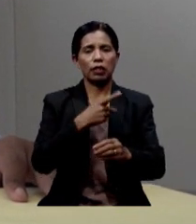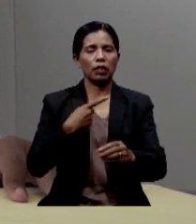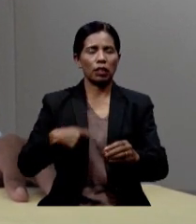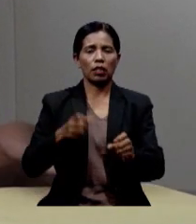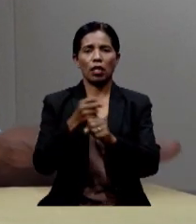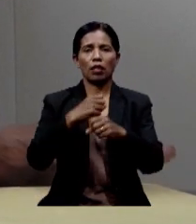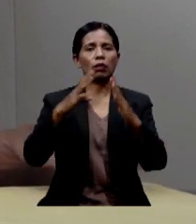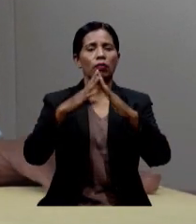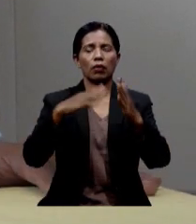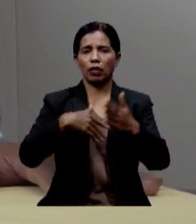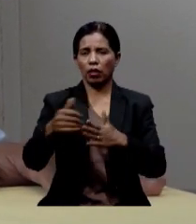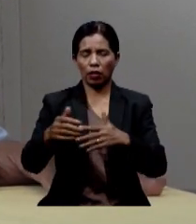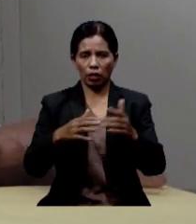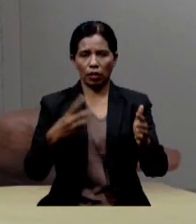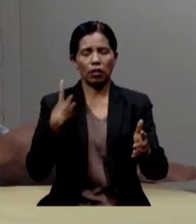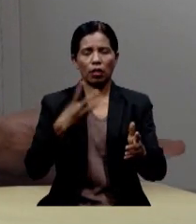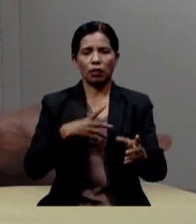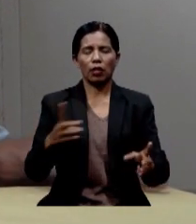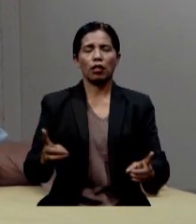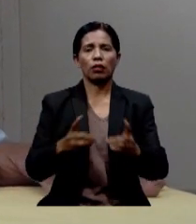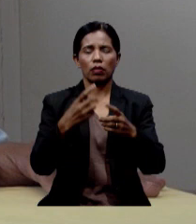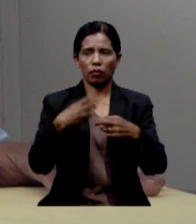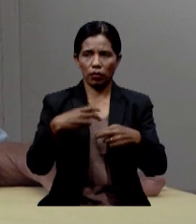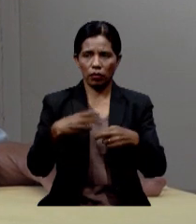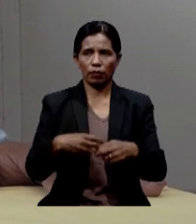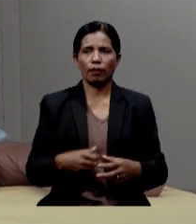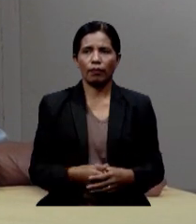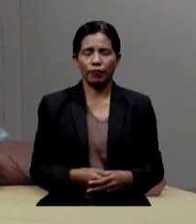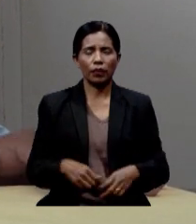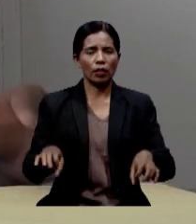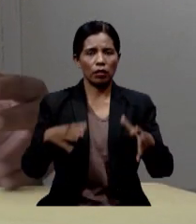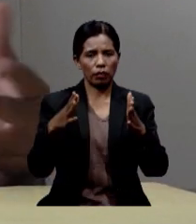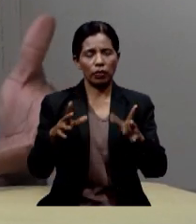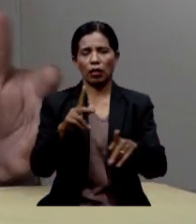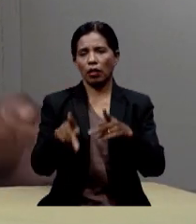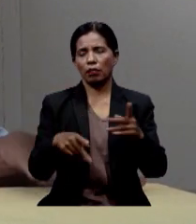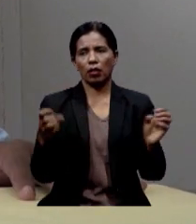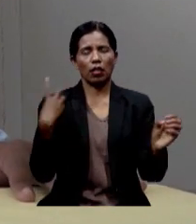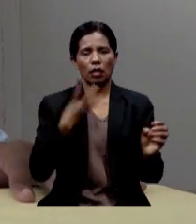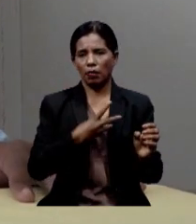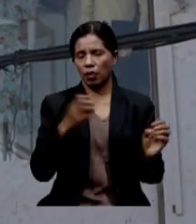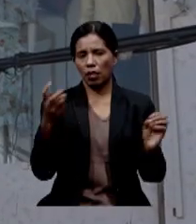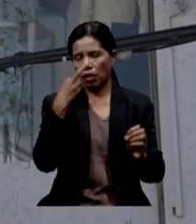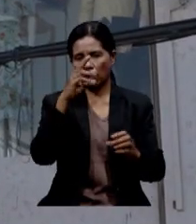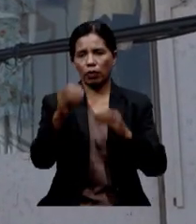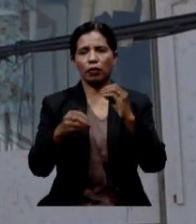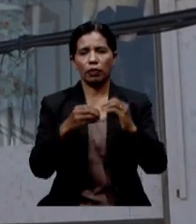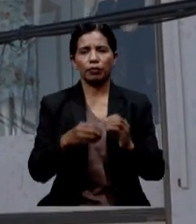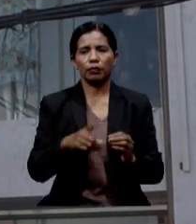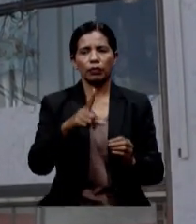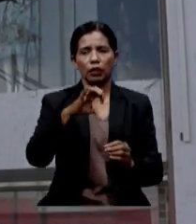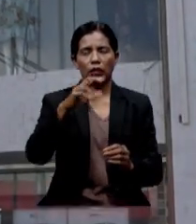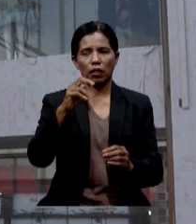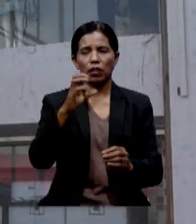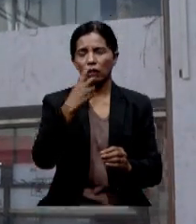limitação, nevema kami em frente, ane recurso, ame limitação recurso, anto ame lá o controle máximo. Lino Hactuir, a